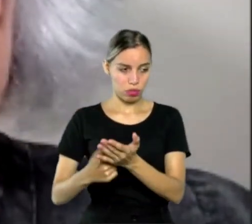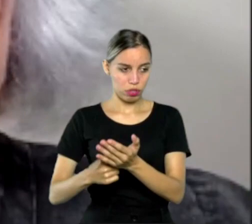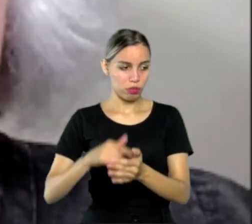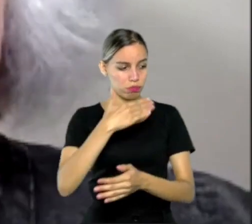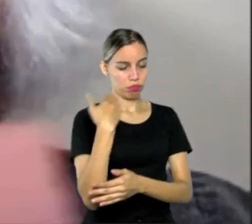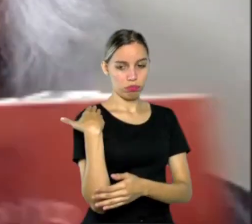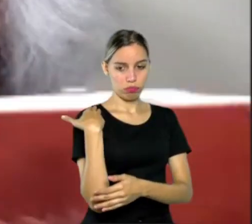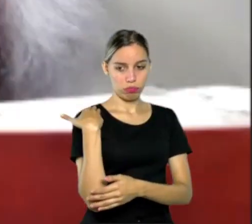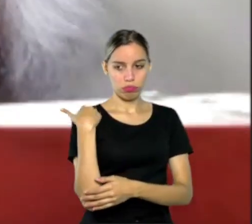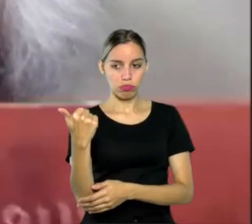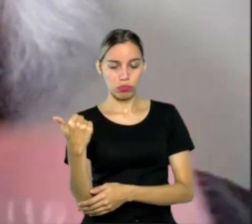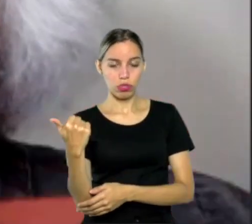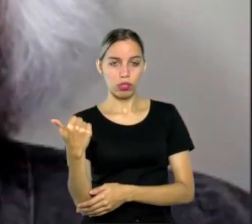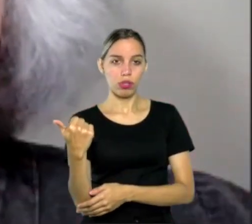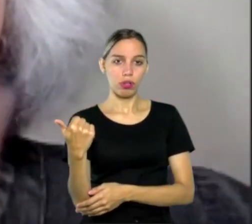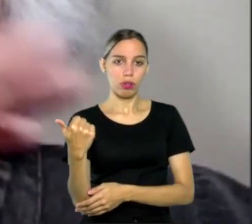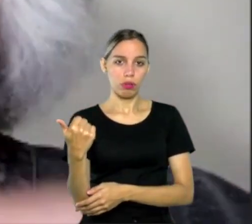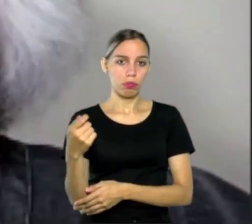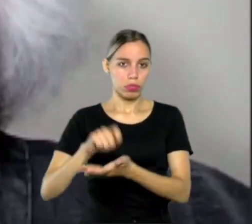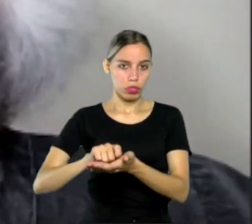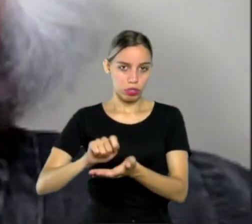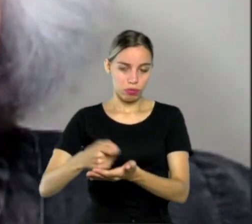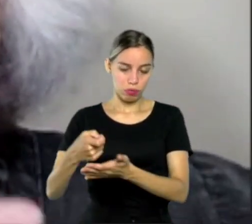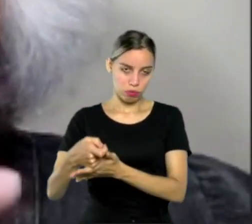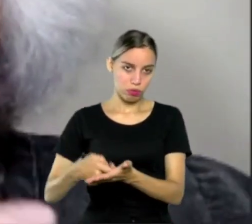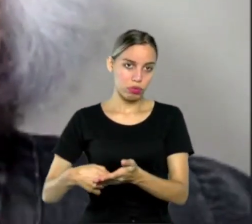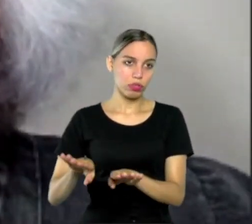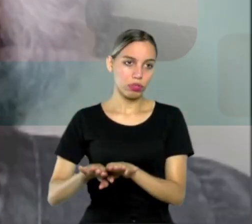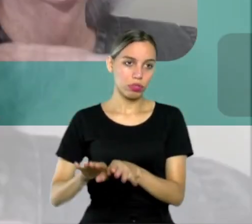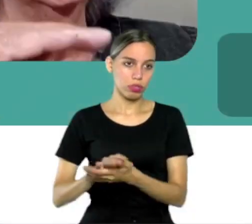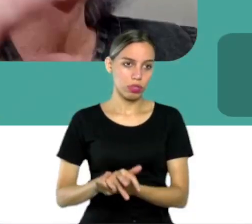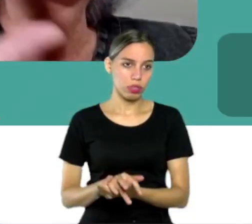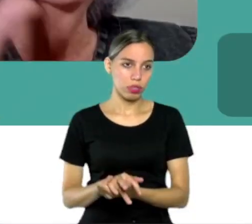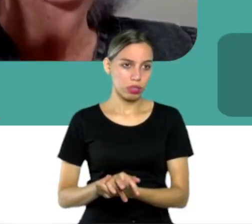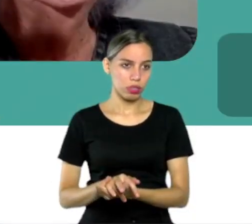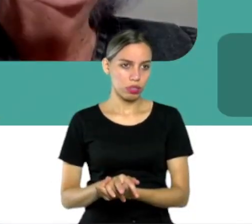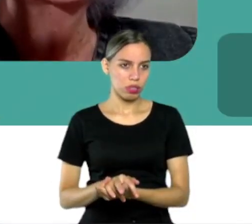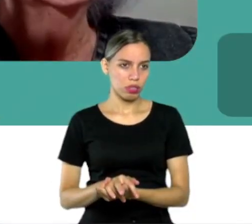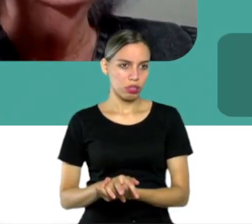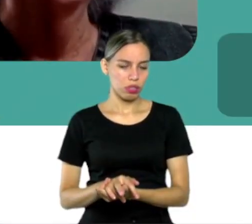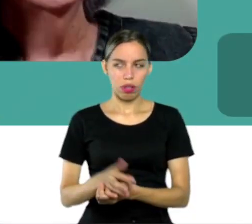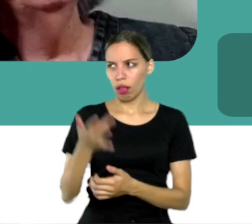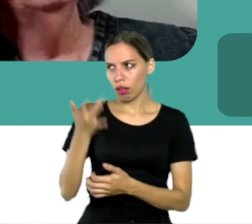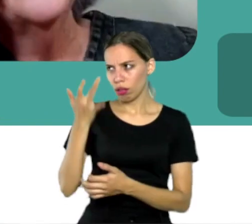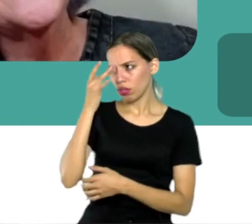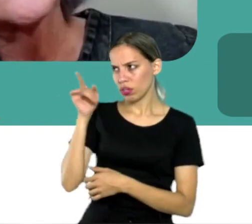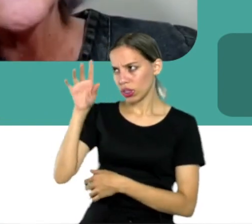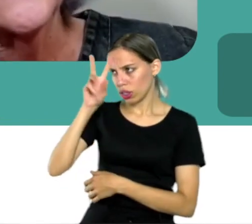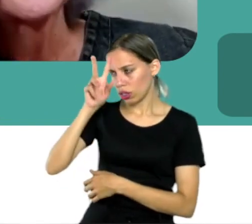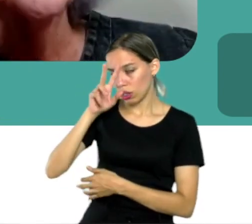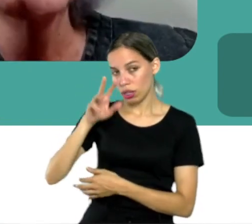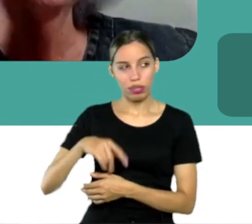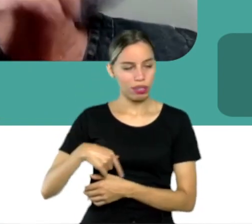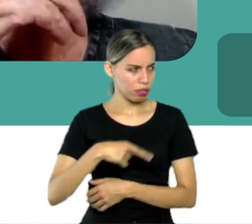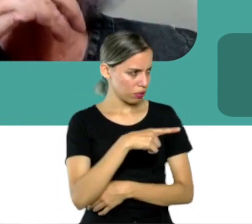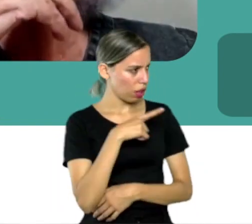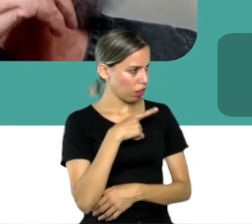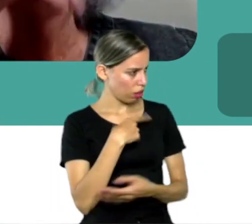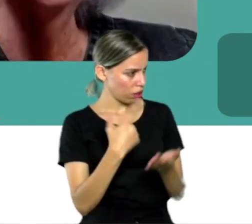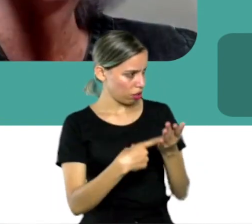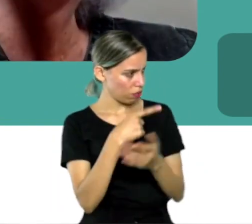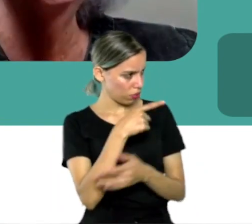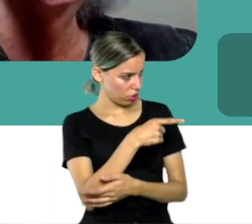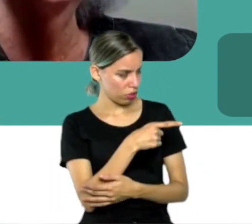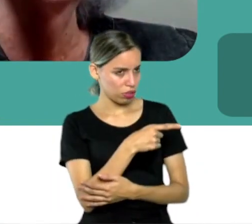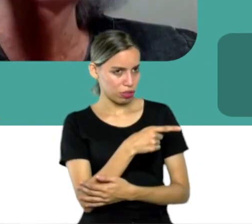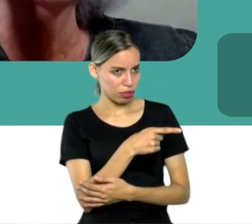desse projeto Leve um Livro. Eles publicavam 2.000 pequenos exemplares, eu não sei se foi para você, é